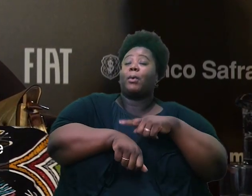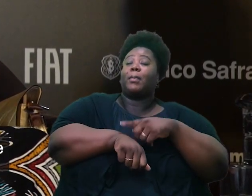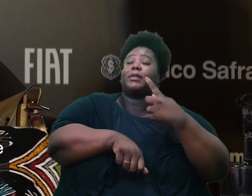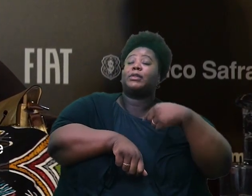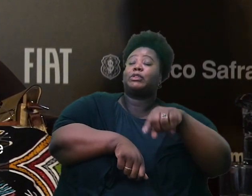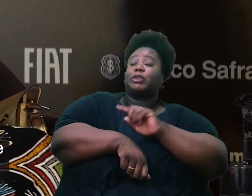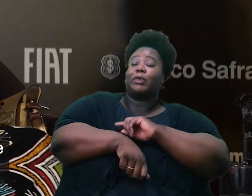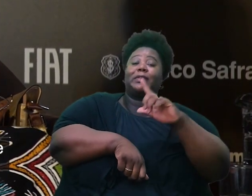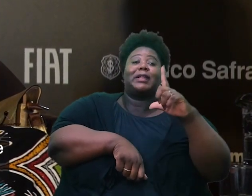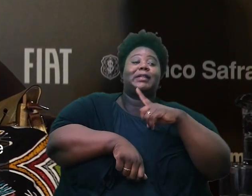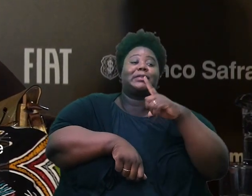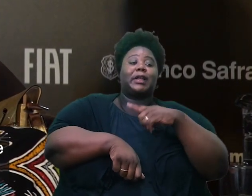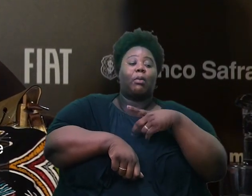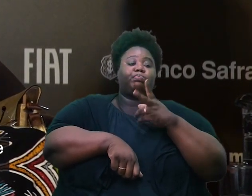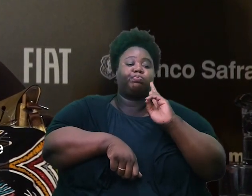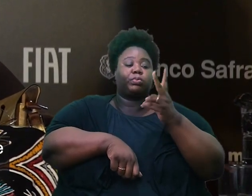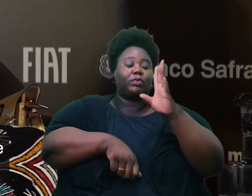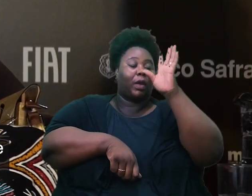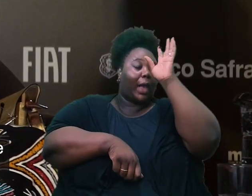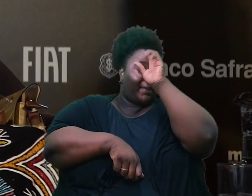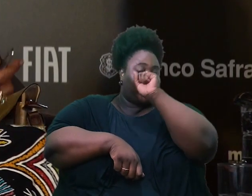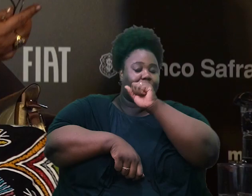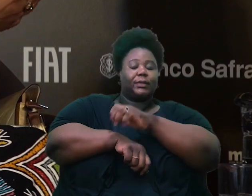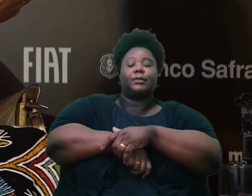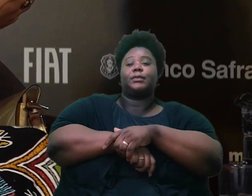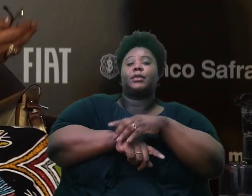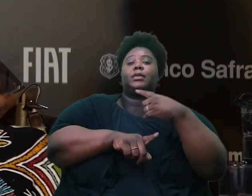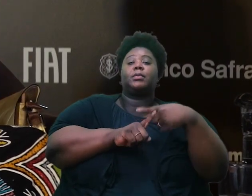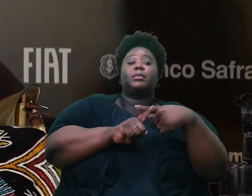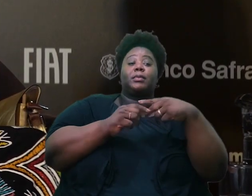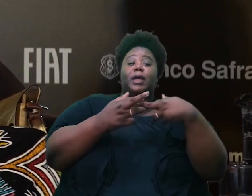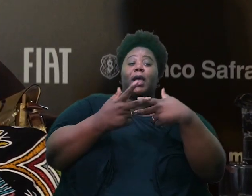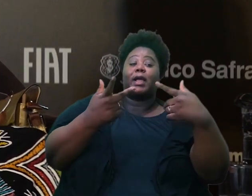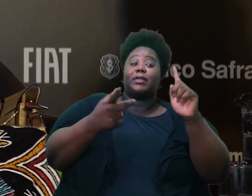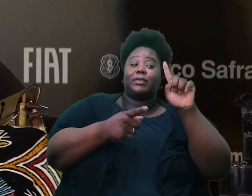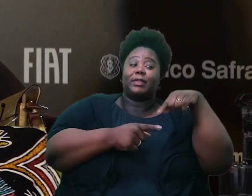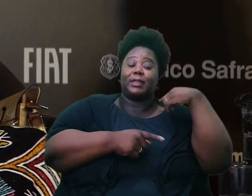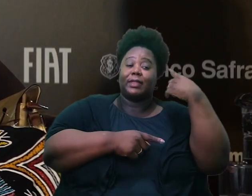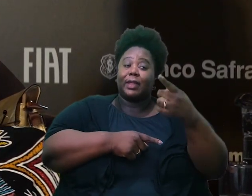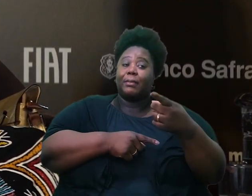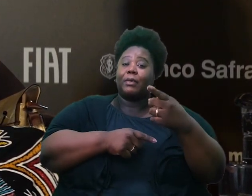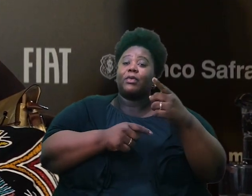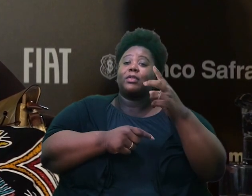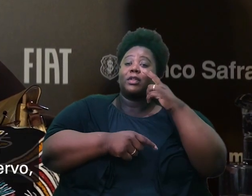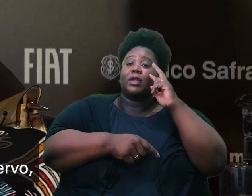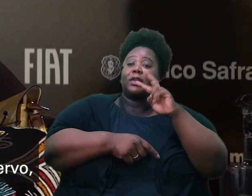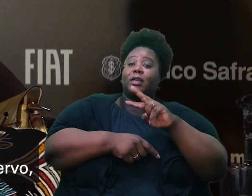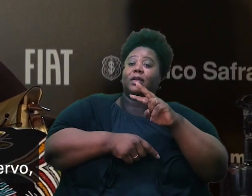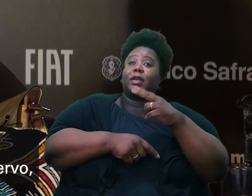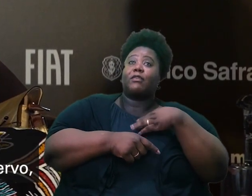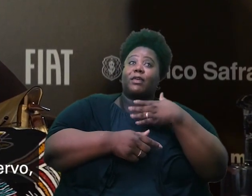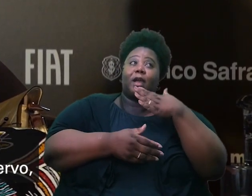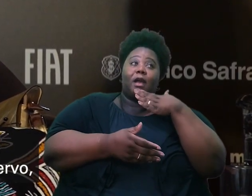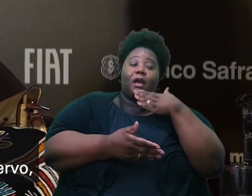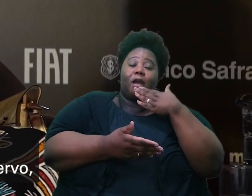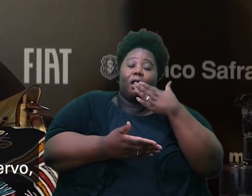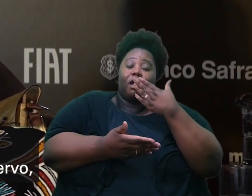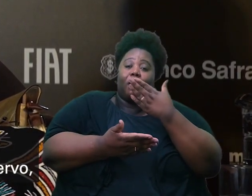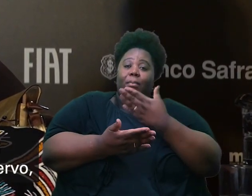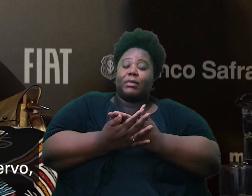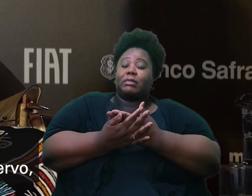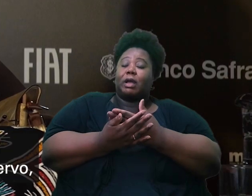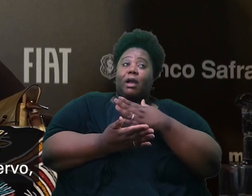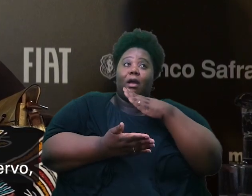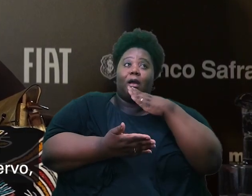tem de estar sempre aprendendo. Eu vi coisas nessa exposição que me deixaram impressionadas.